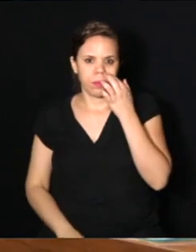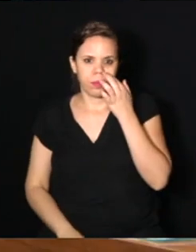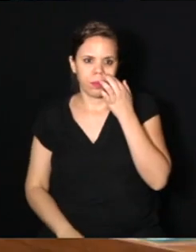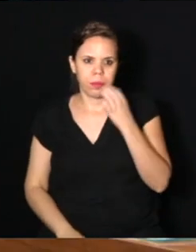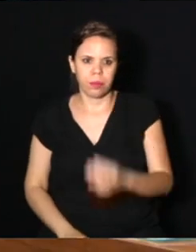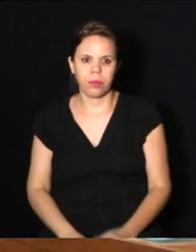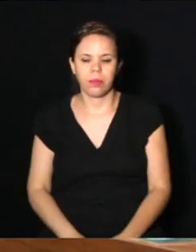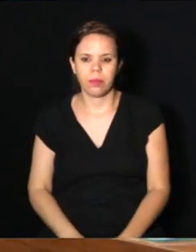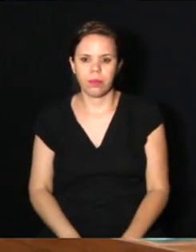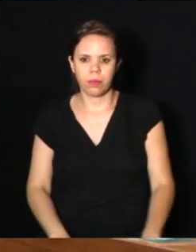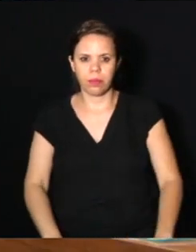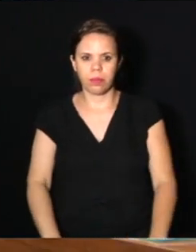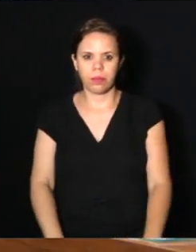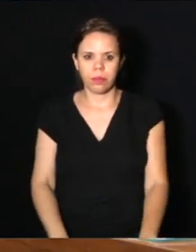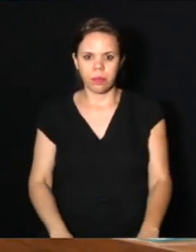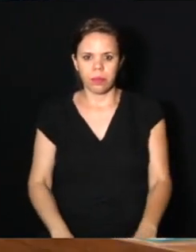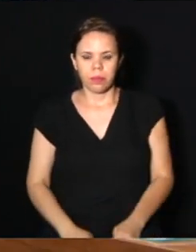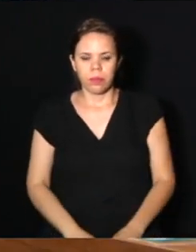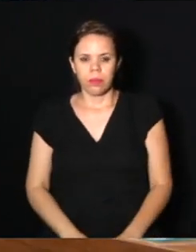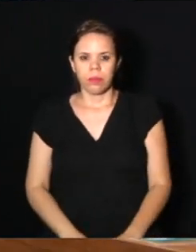vontade.